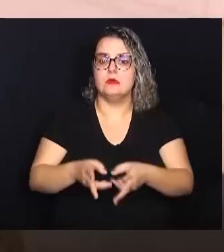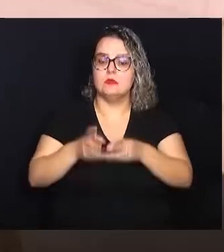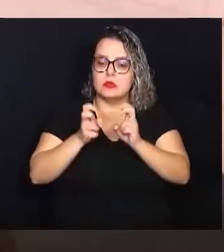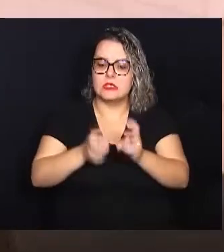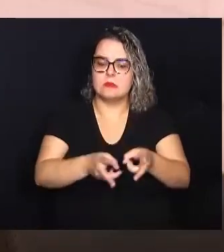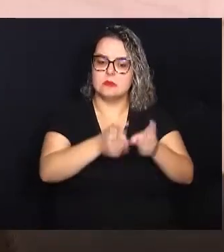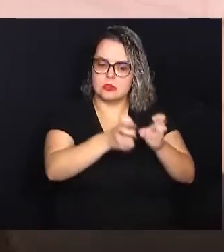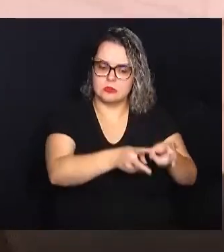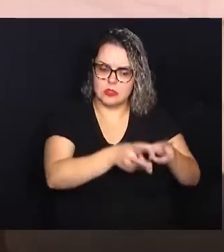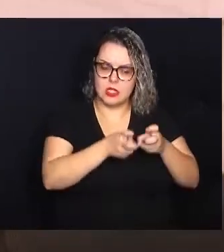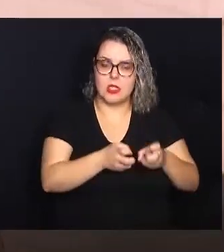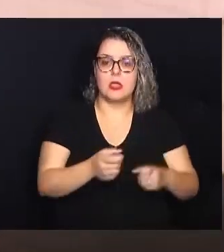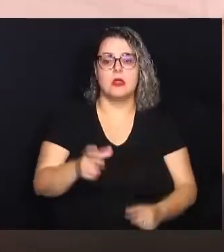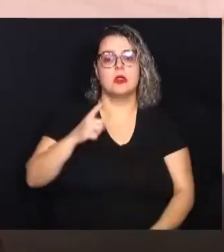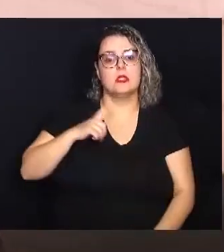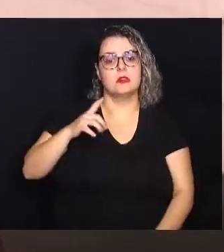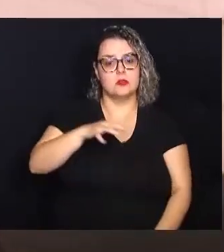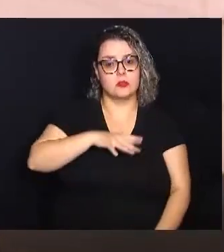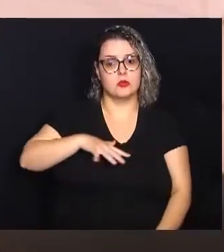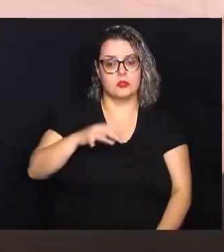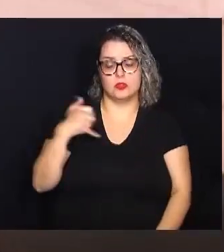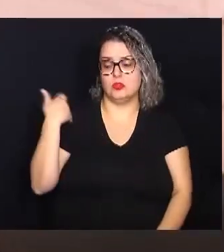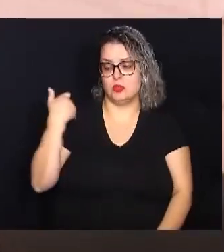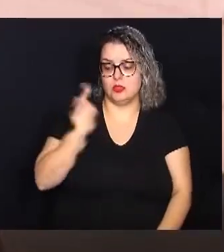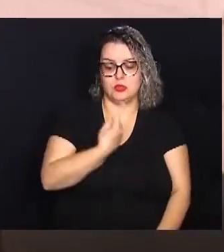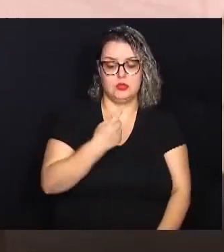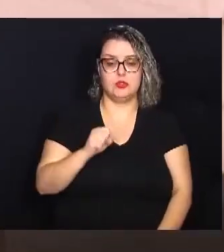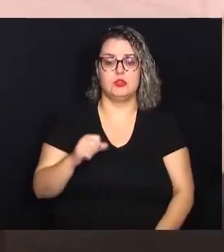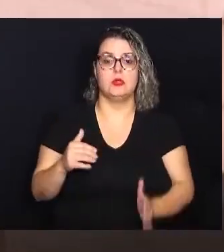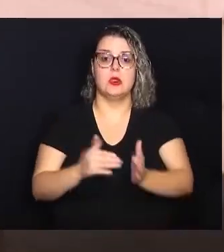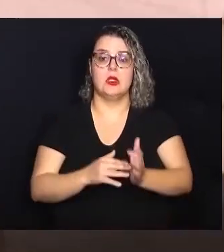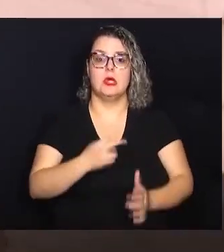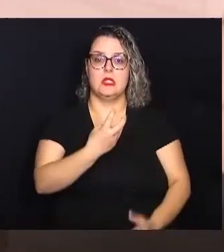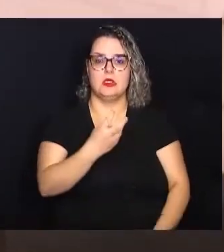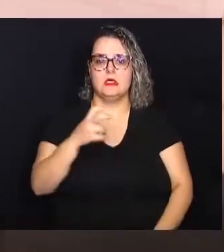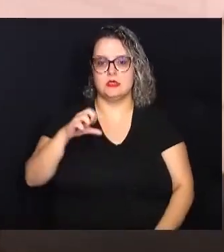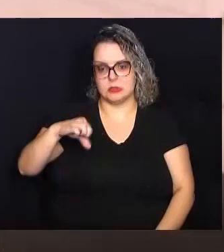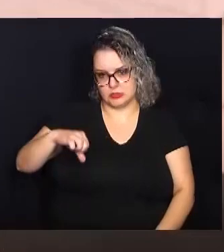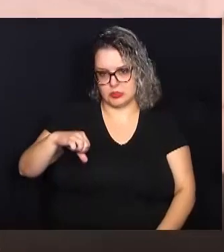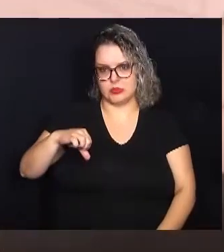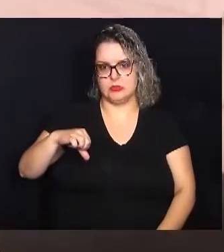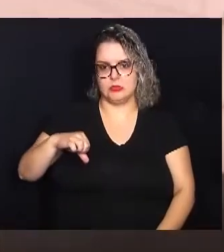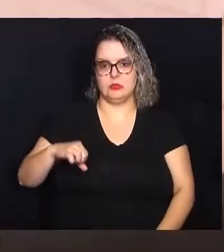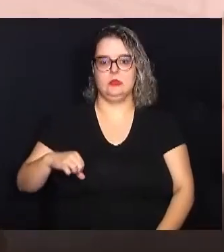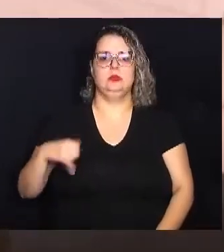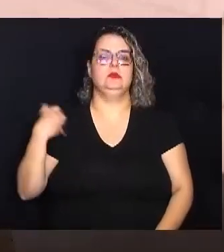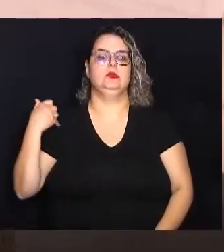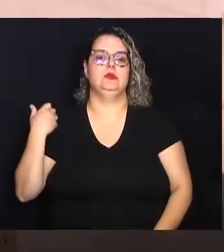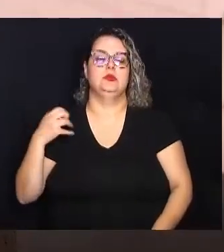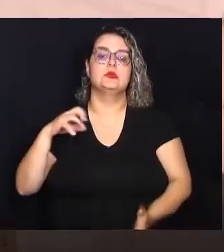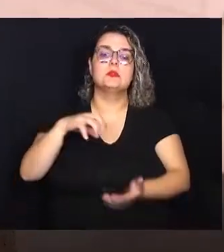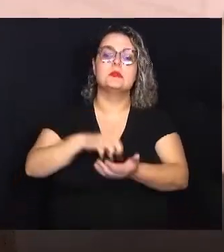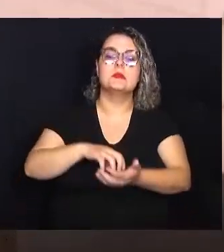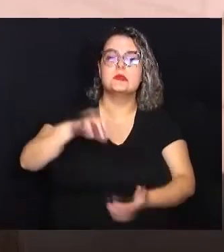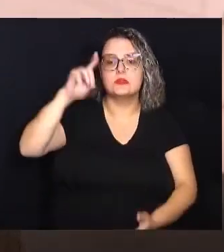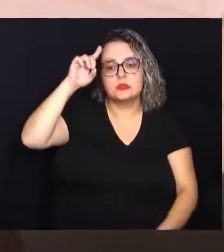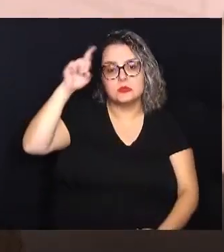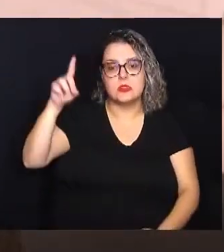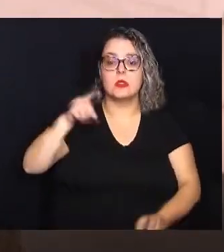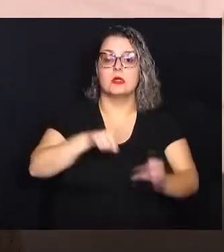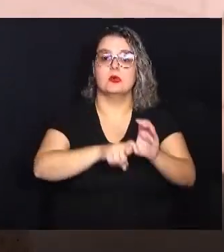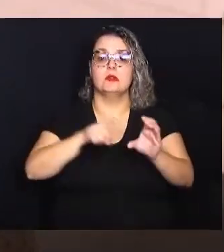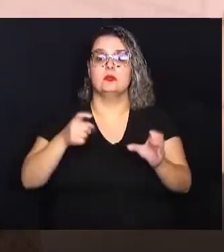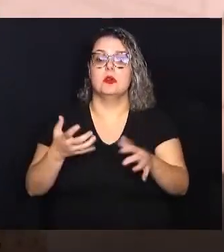havia uma demanda para pessoas de 18 a 59 anos. Em Centro Dia de Atendimento, a gente vai promover a autonomia, a